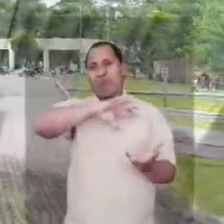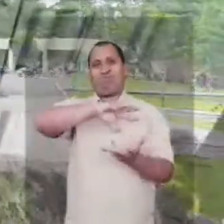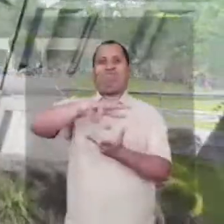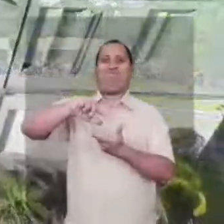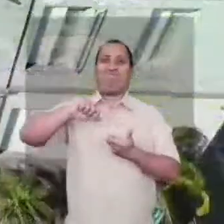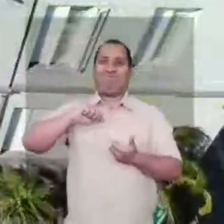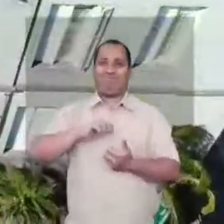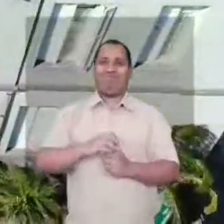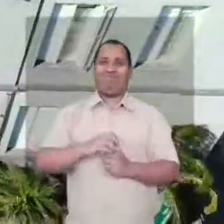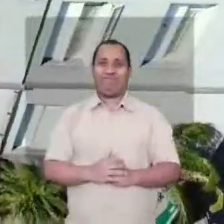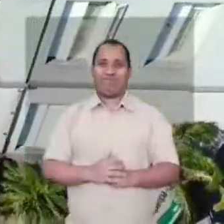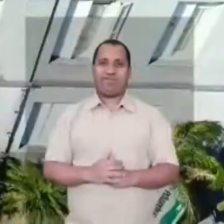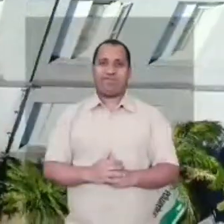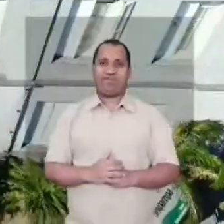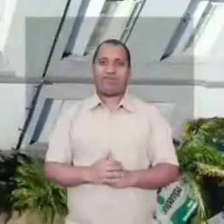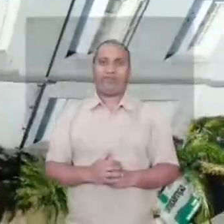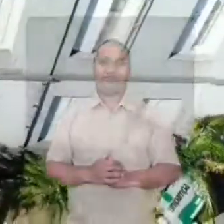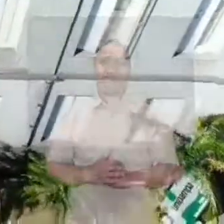internacional.